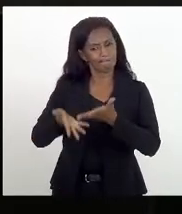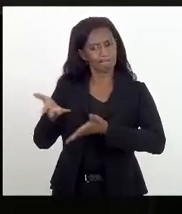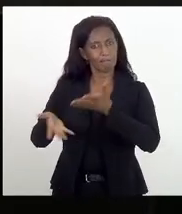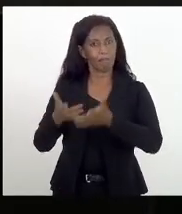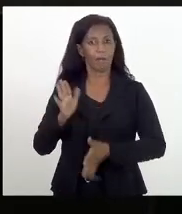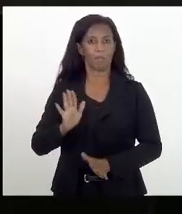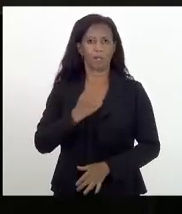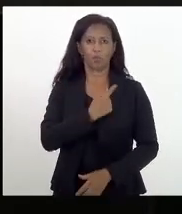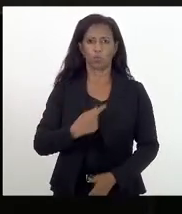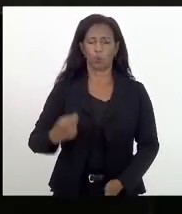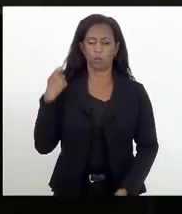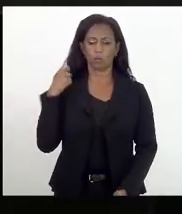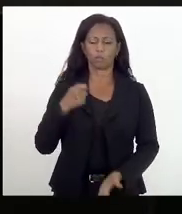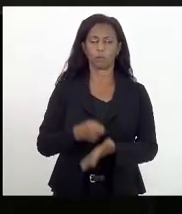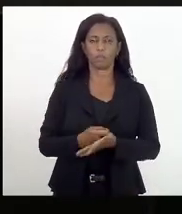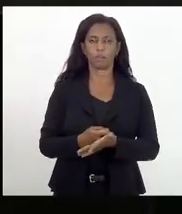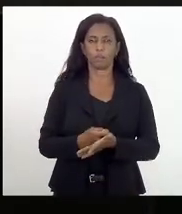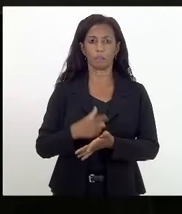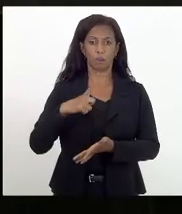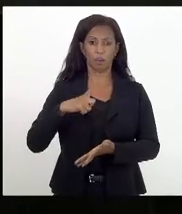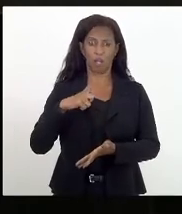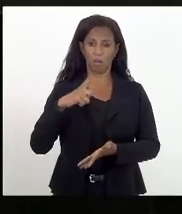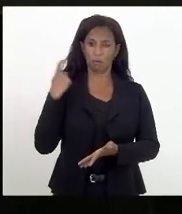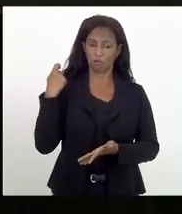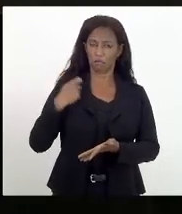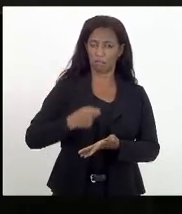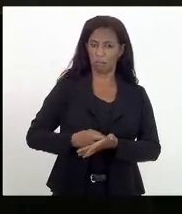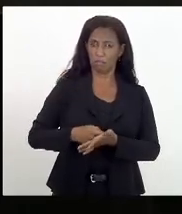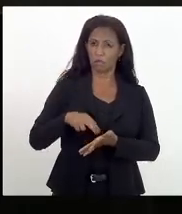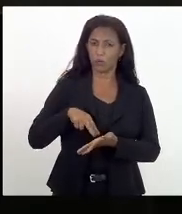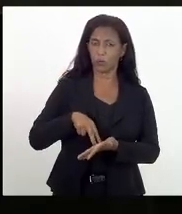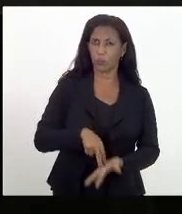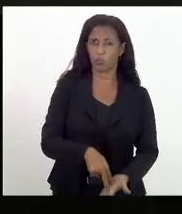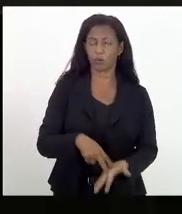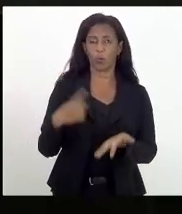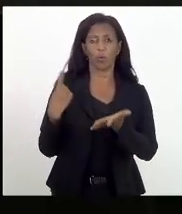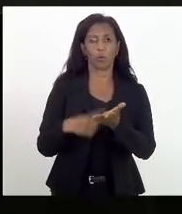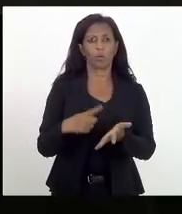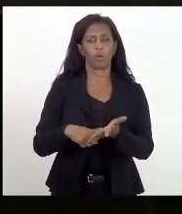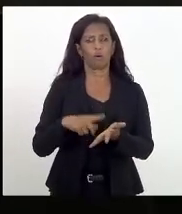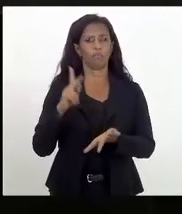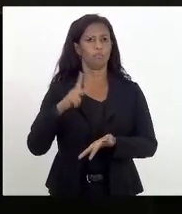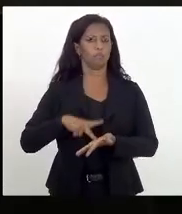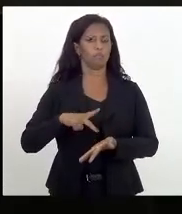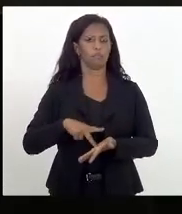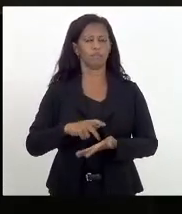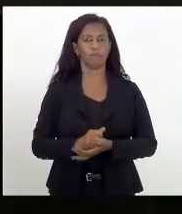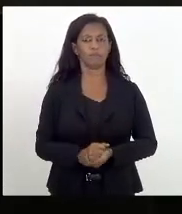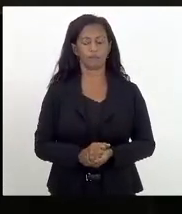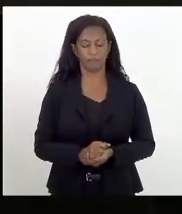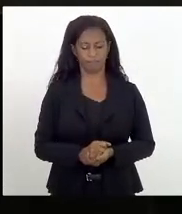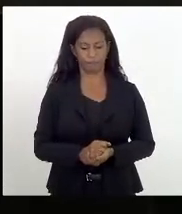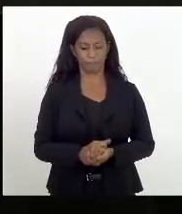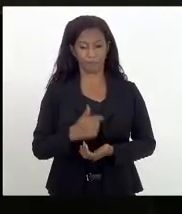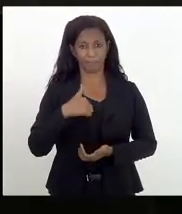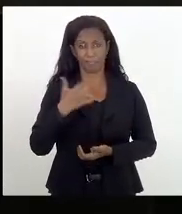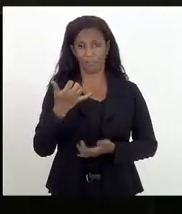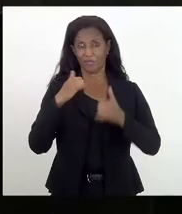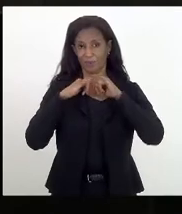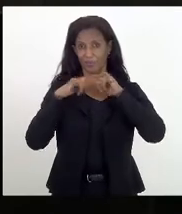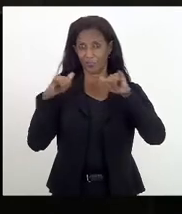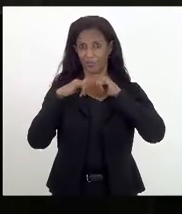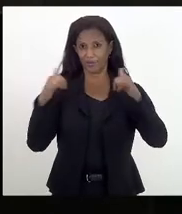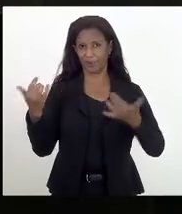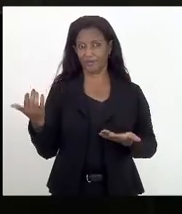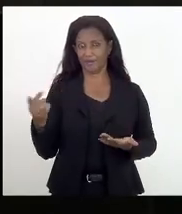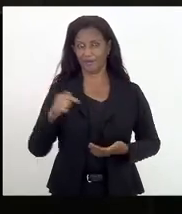Governador claudicacion e firme e tem sido firme e continuará sendo firme no compromisso com a verdade eu quero anunciar aqui